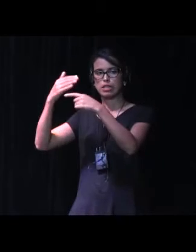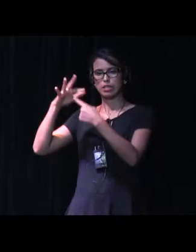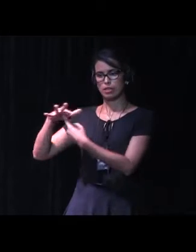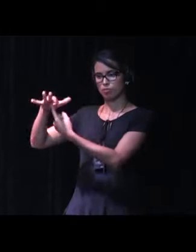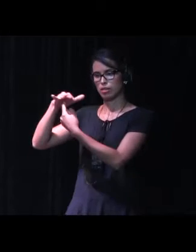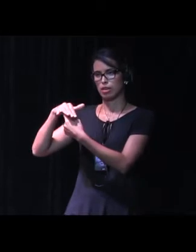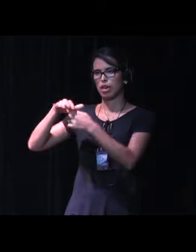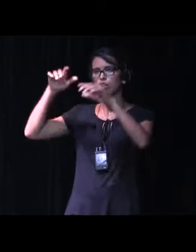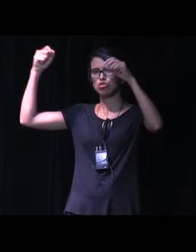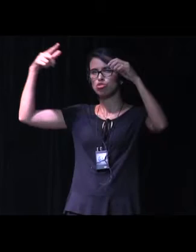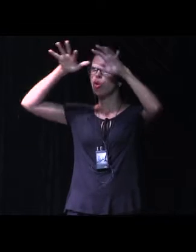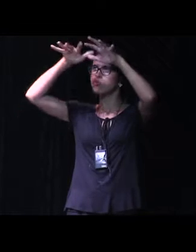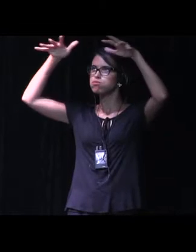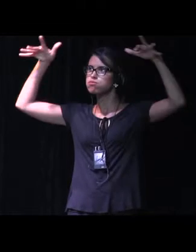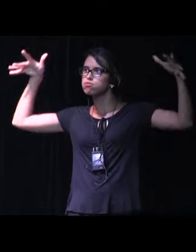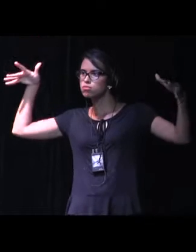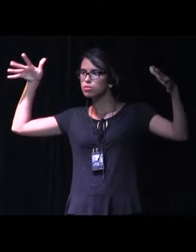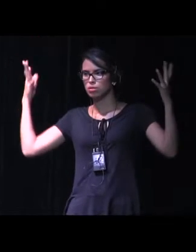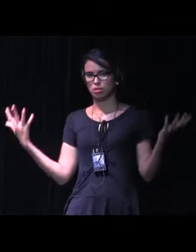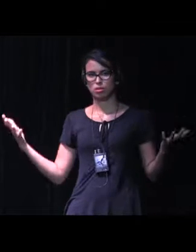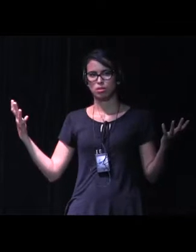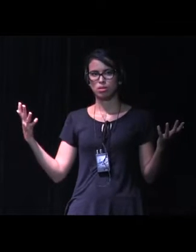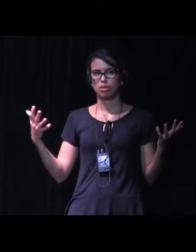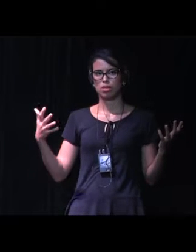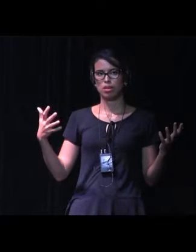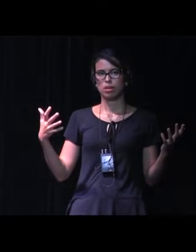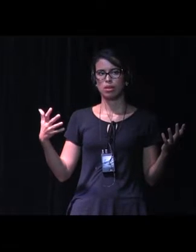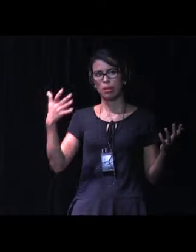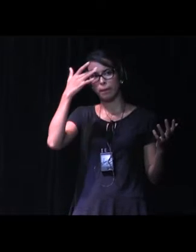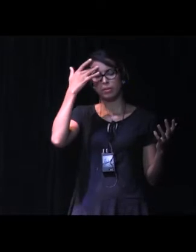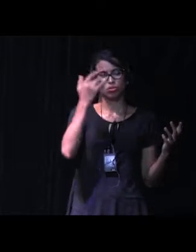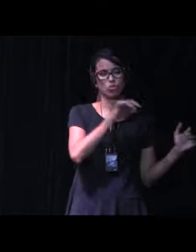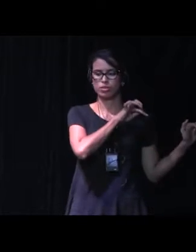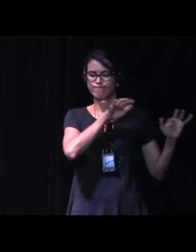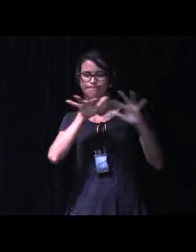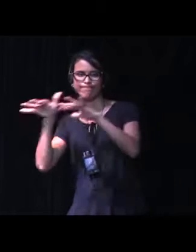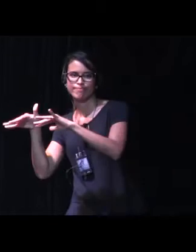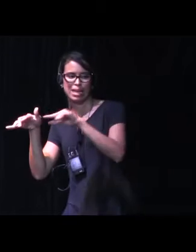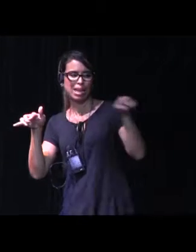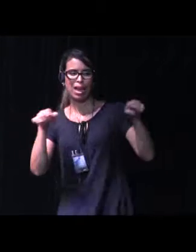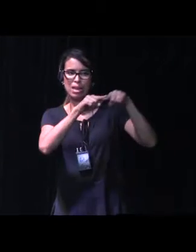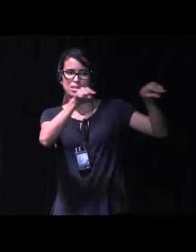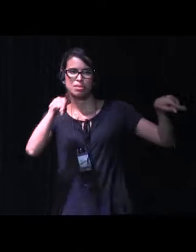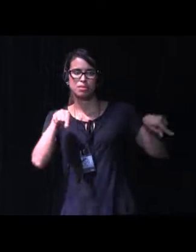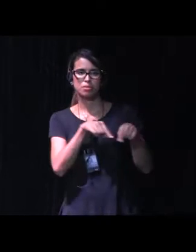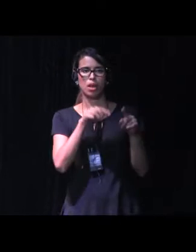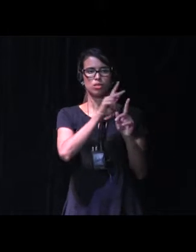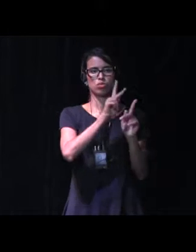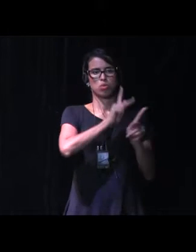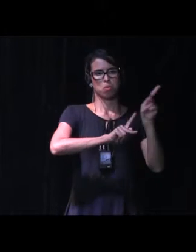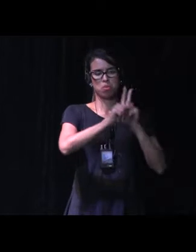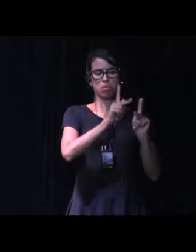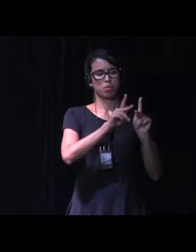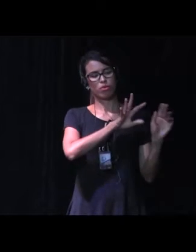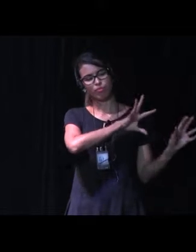Se eu, com um dia de hoje, faço uma praça onde não se encontra a sombra, as pessoas vão escapar